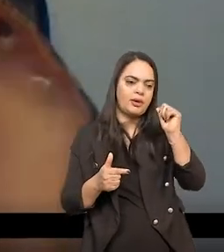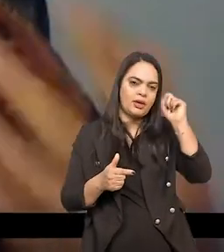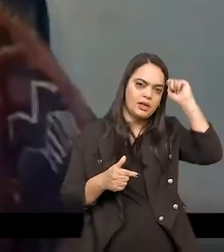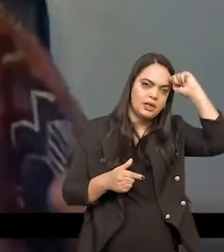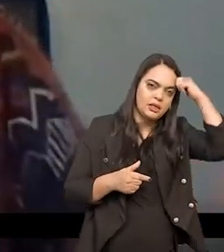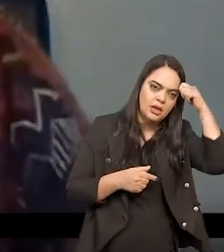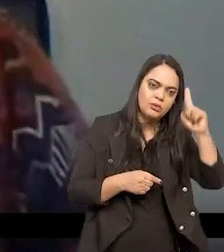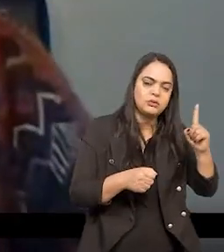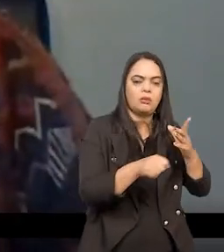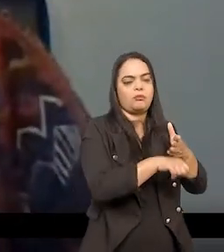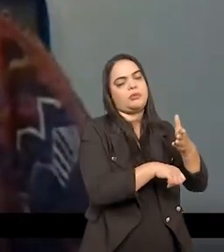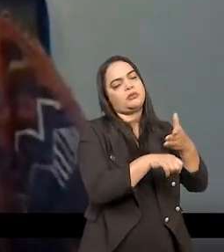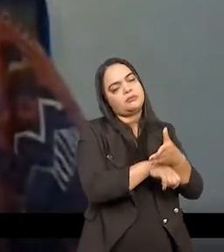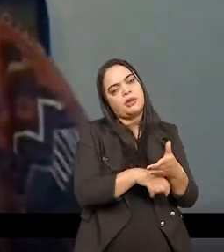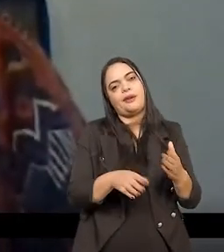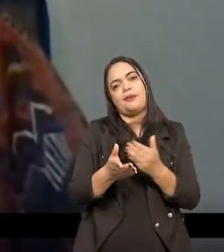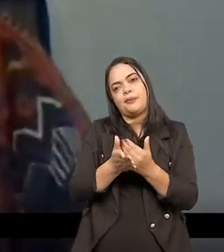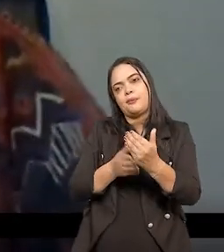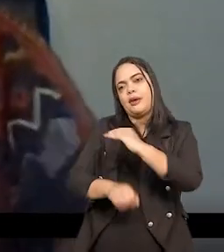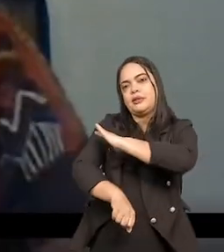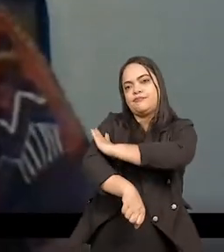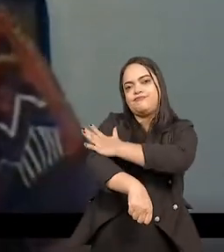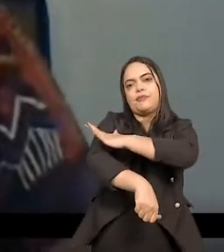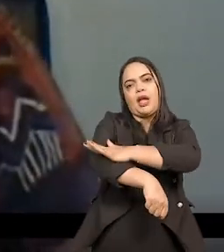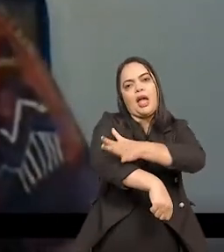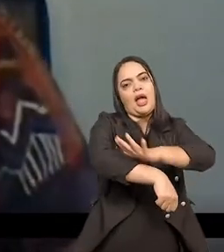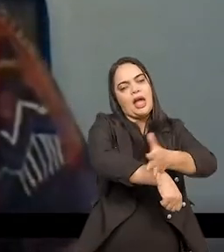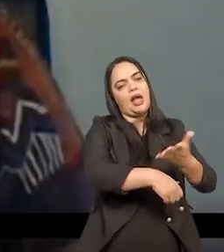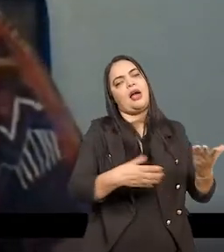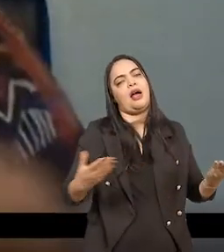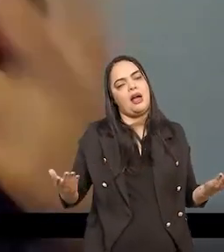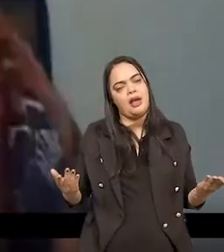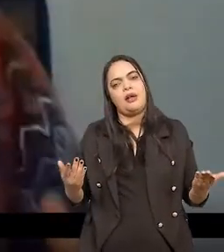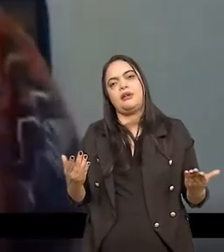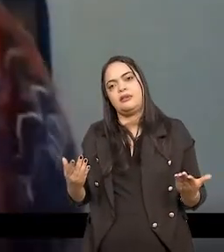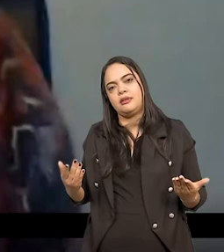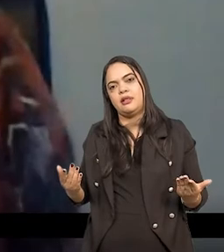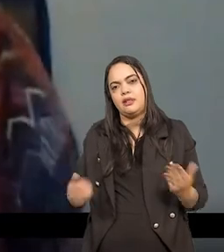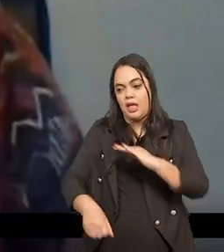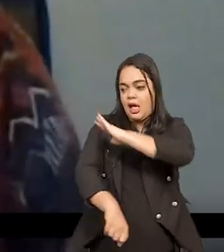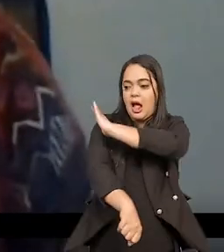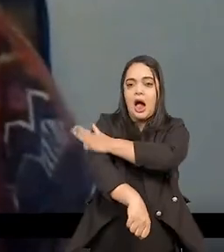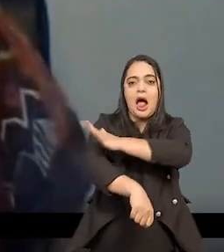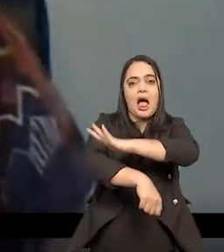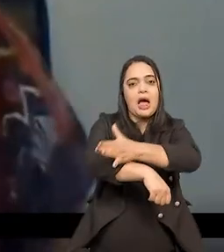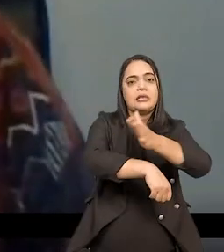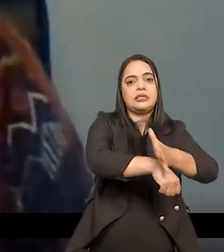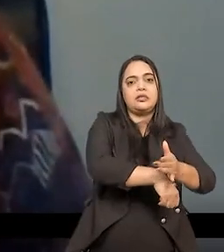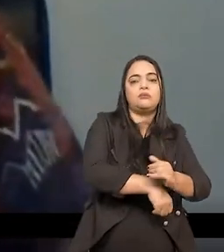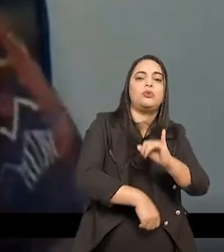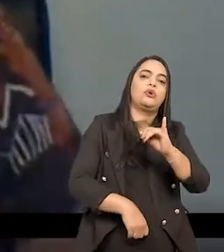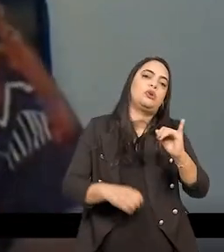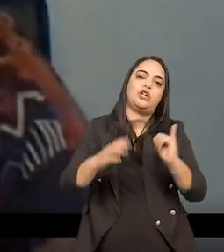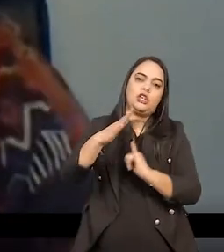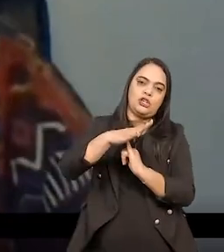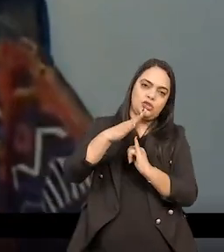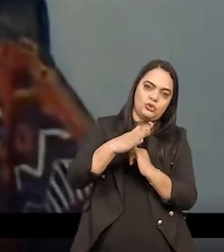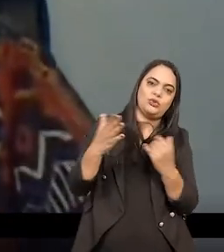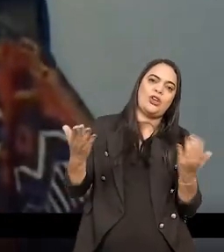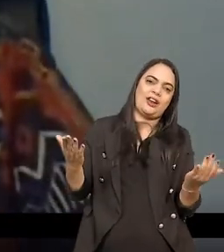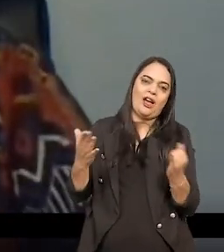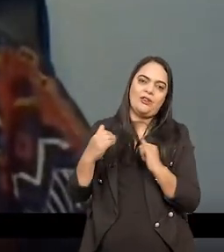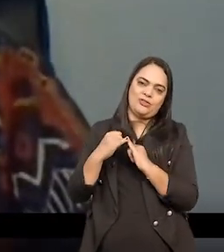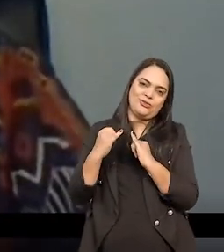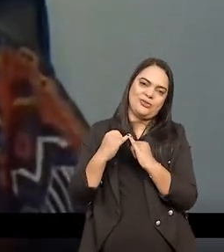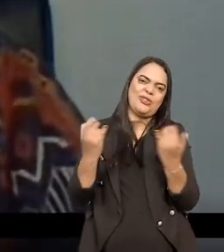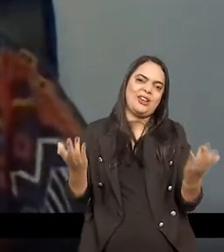participassem, e daí a questão do racismo, né, como um mecanismo, o racismo institucional, que hoje a gente chama de racismo institucional, como